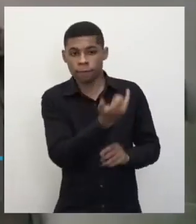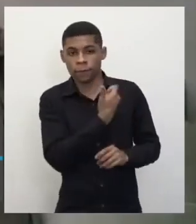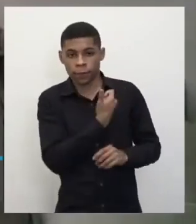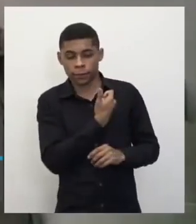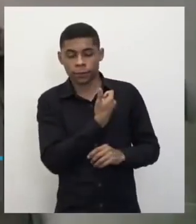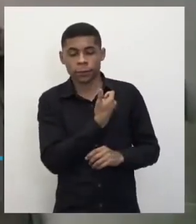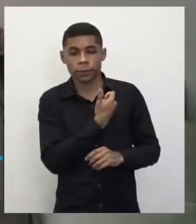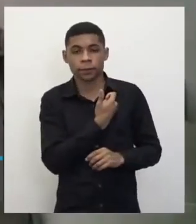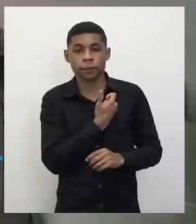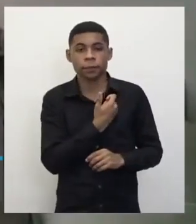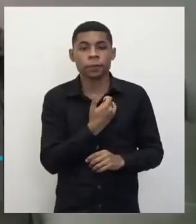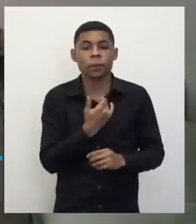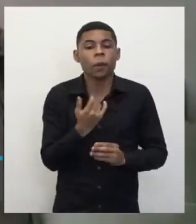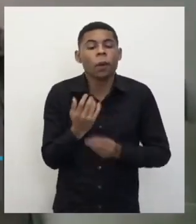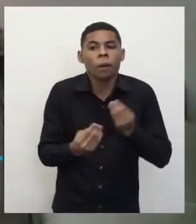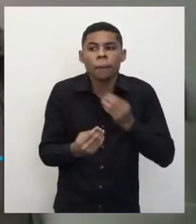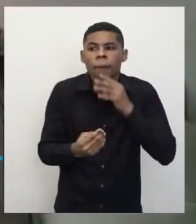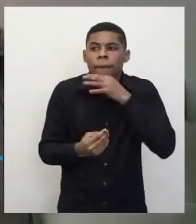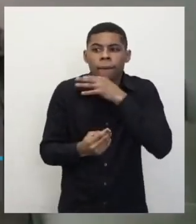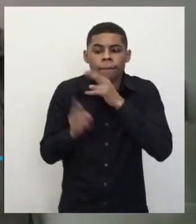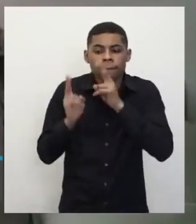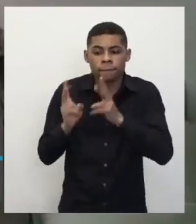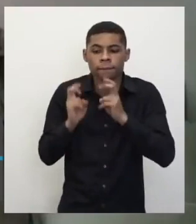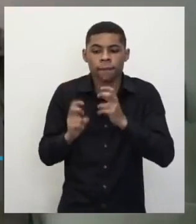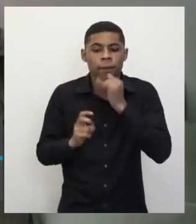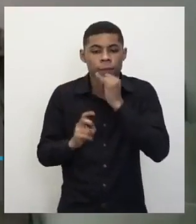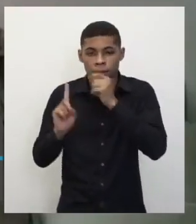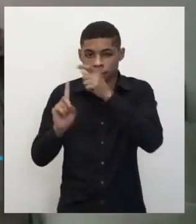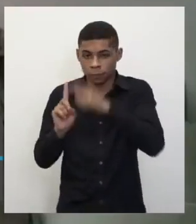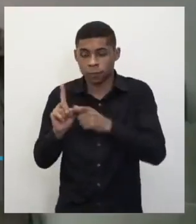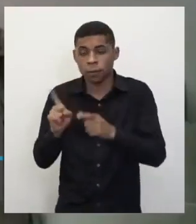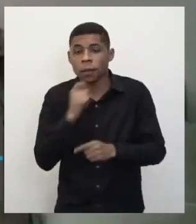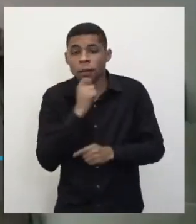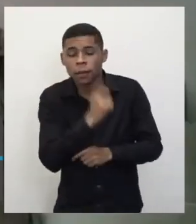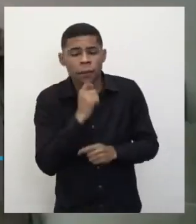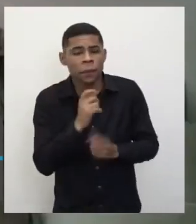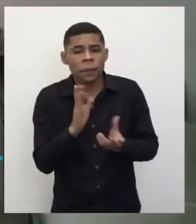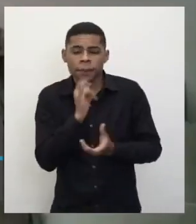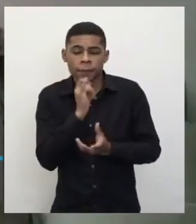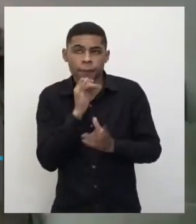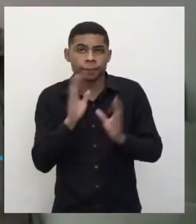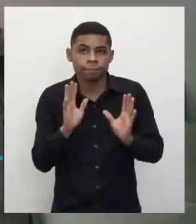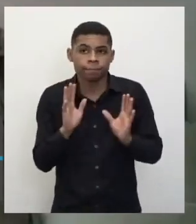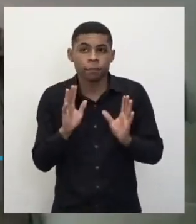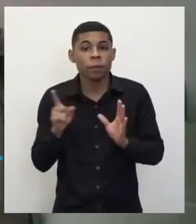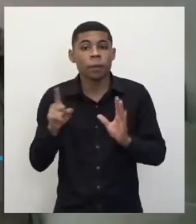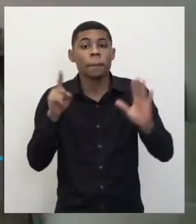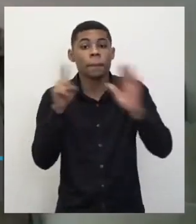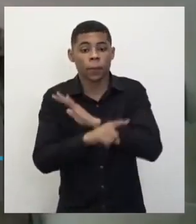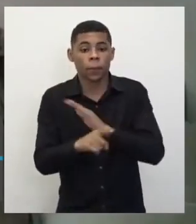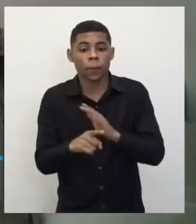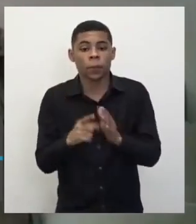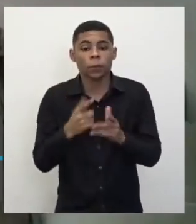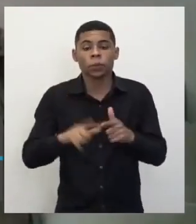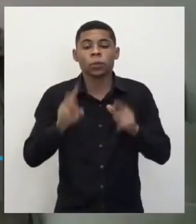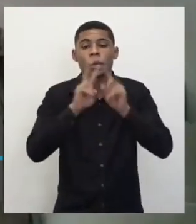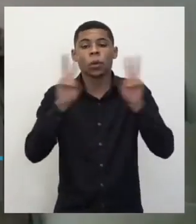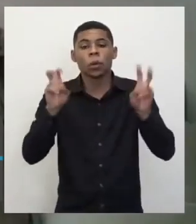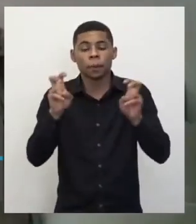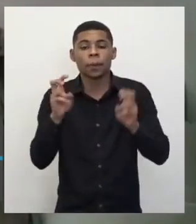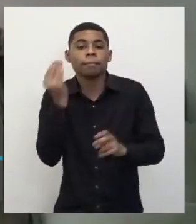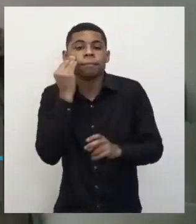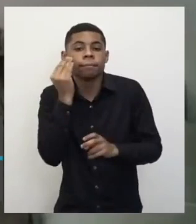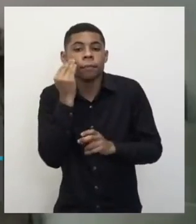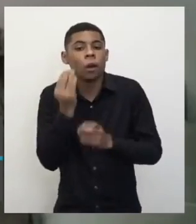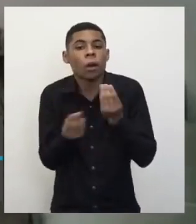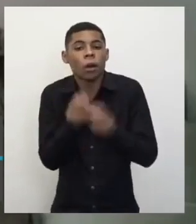né, como a evidência de que o entrevistador chegou a fazer, por exemplo, ele pergunta sobre os testes de um